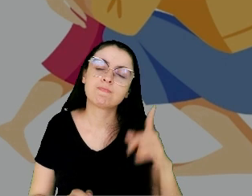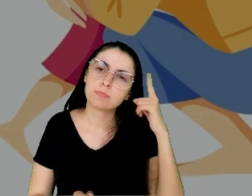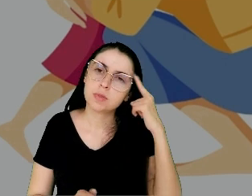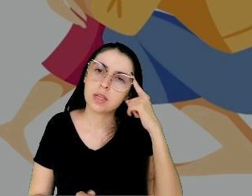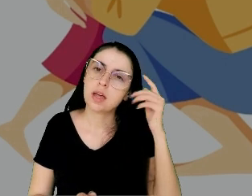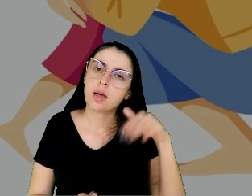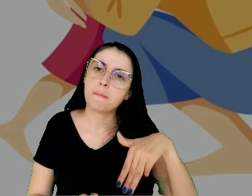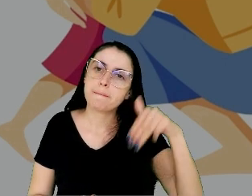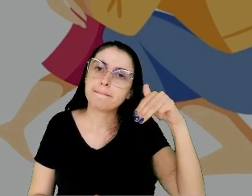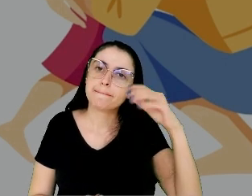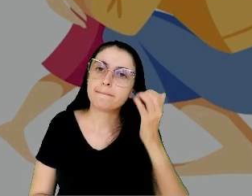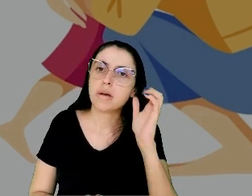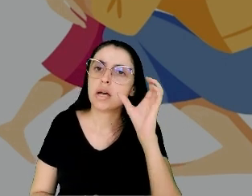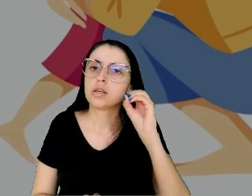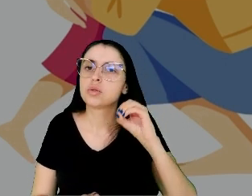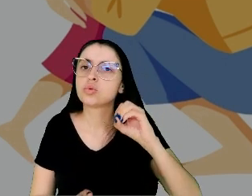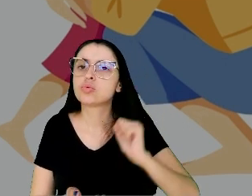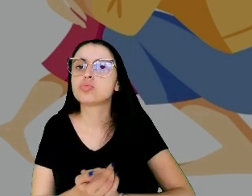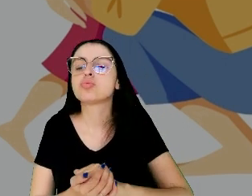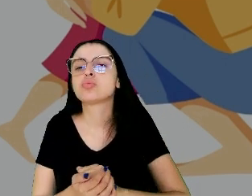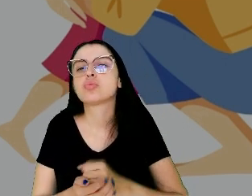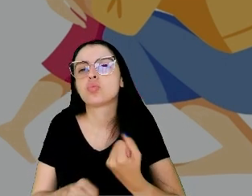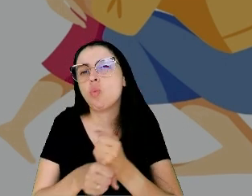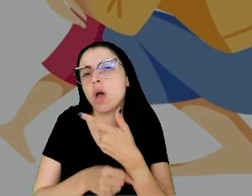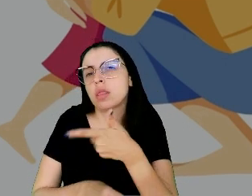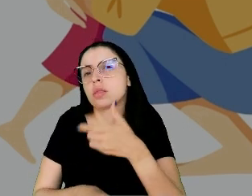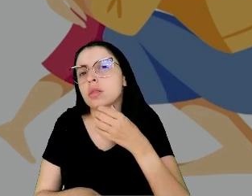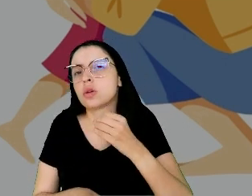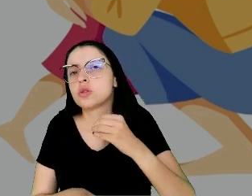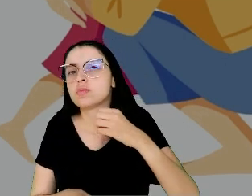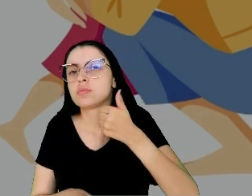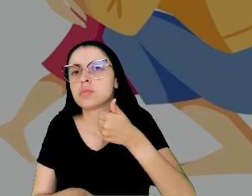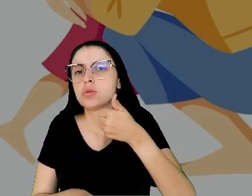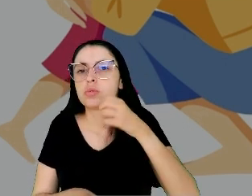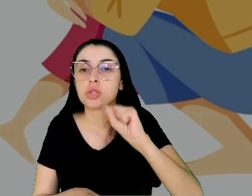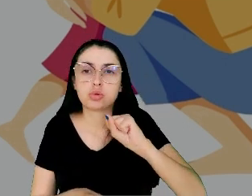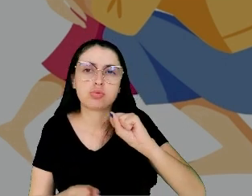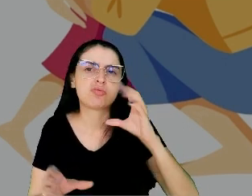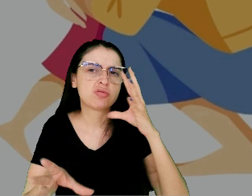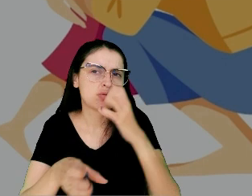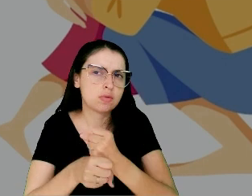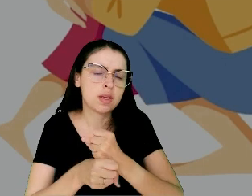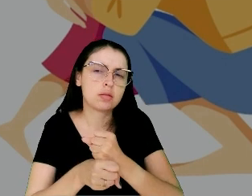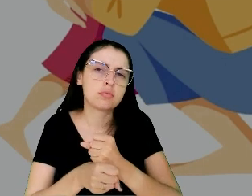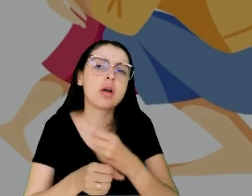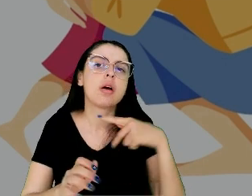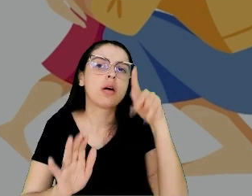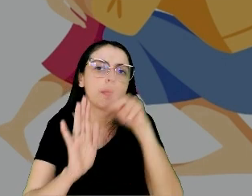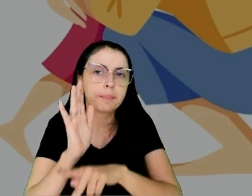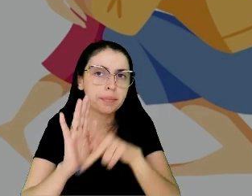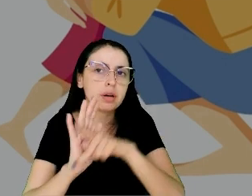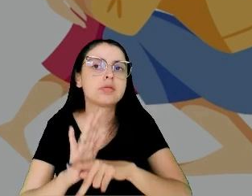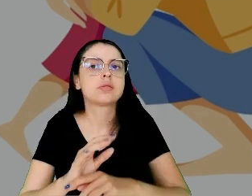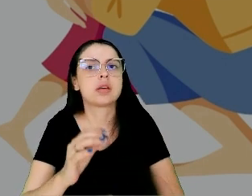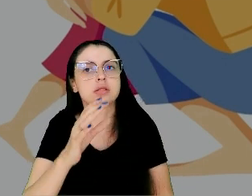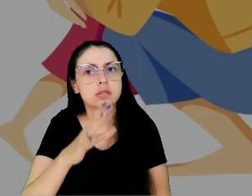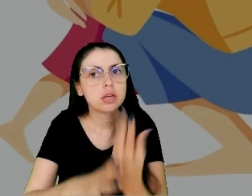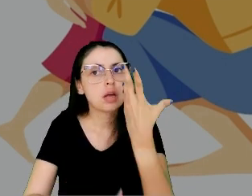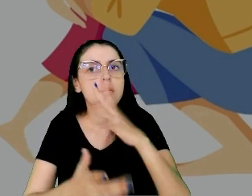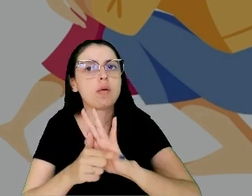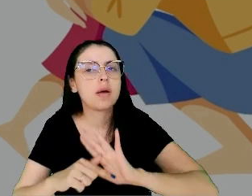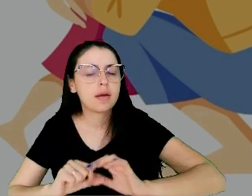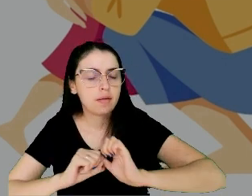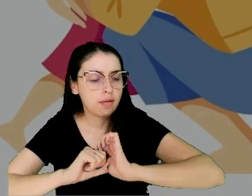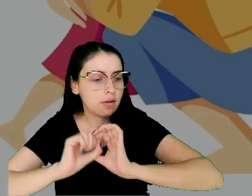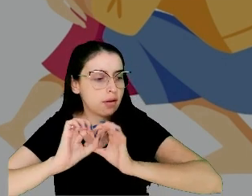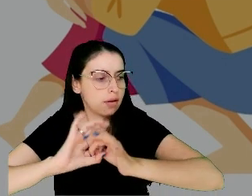de 2018, esses dados estavam fechados. E o nosso projeto Conexão Água promoveu a abertura